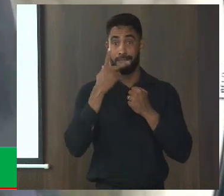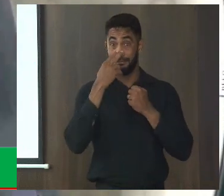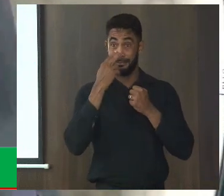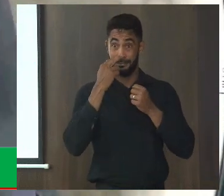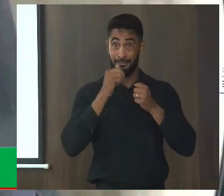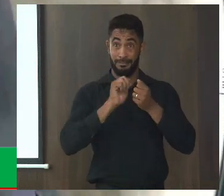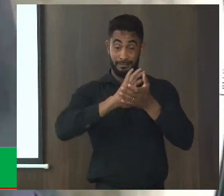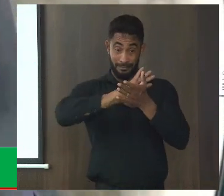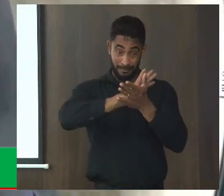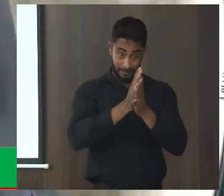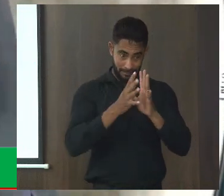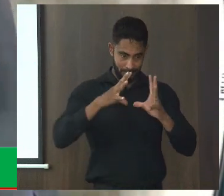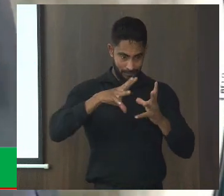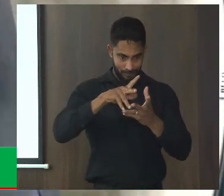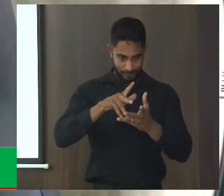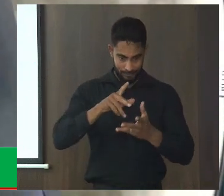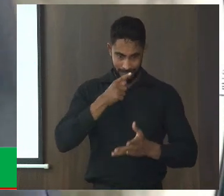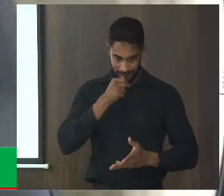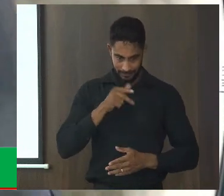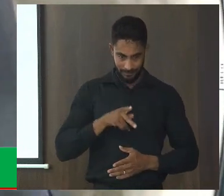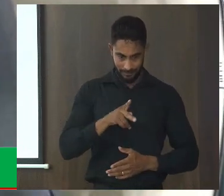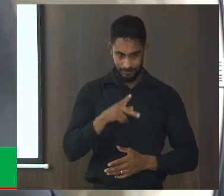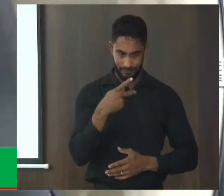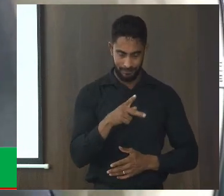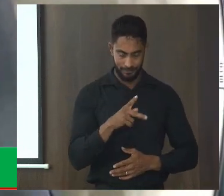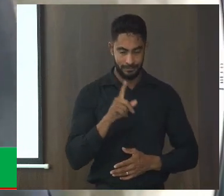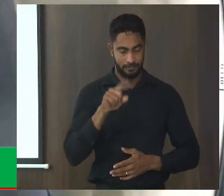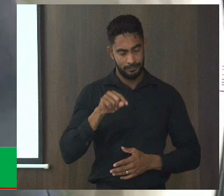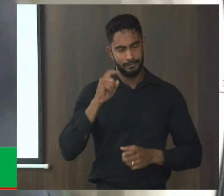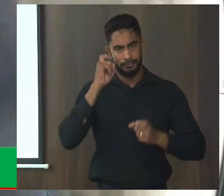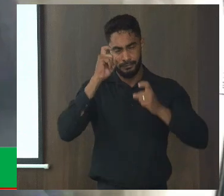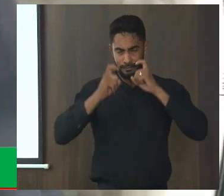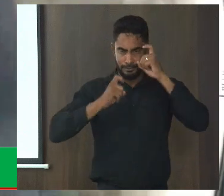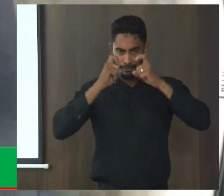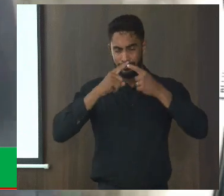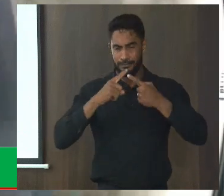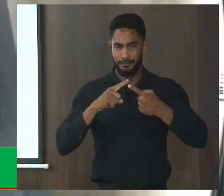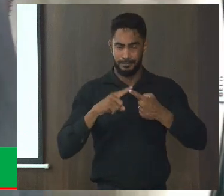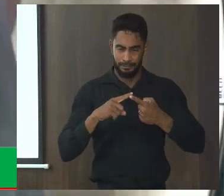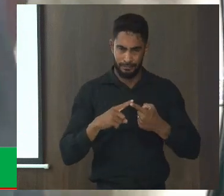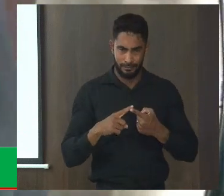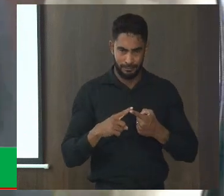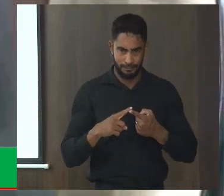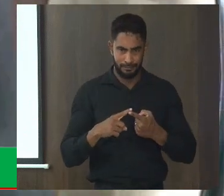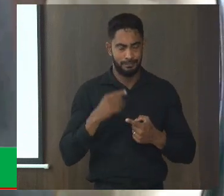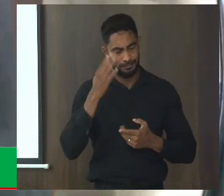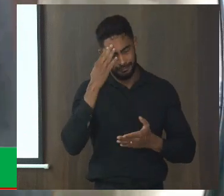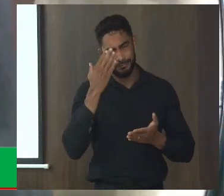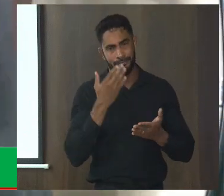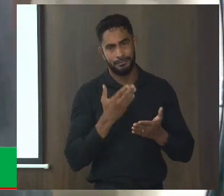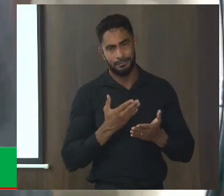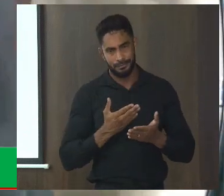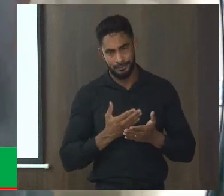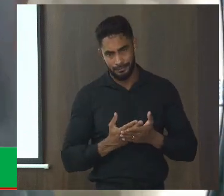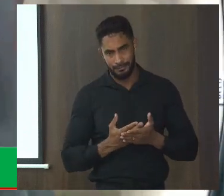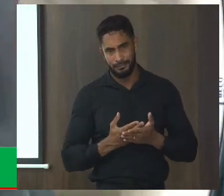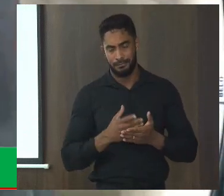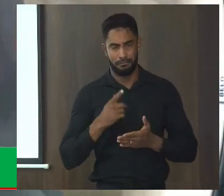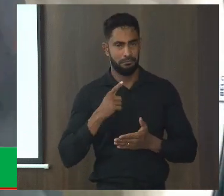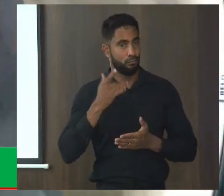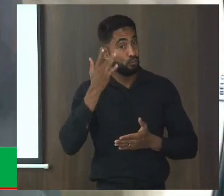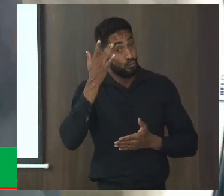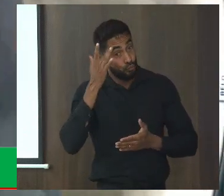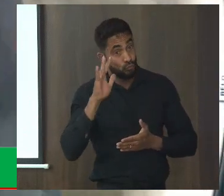lá. Mas é preocupante porque o senhor também, eu acredito, que não tem total